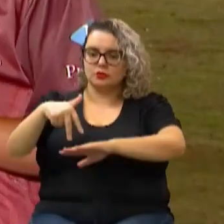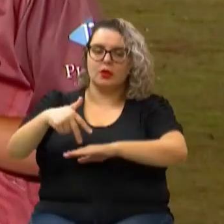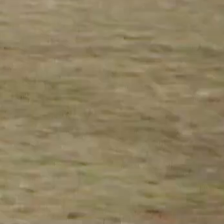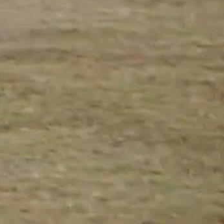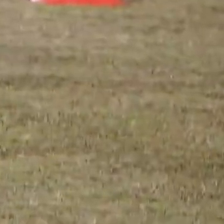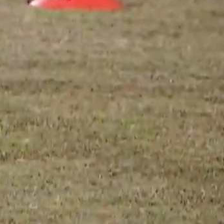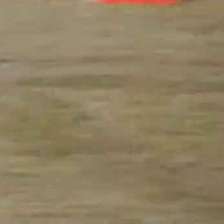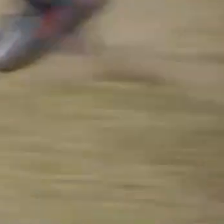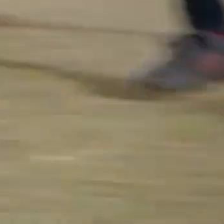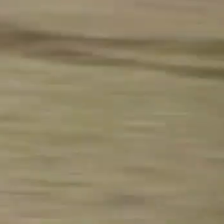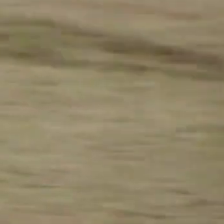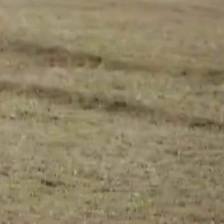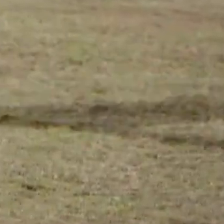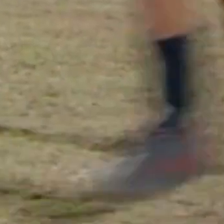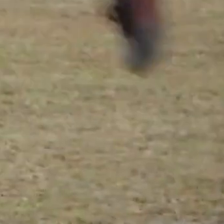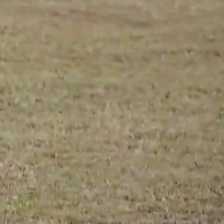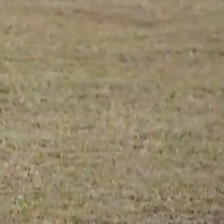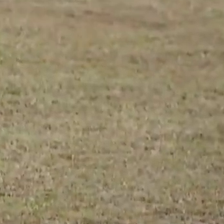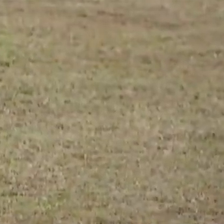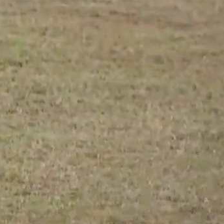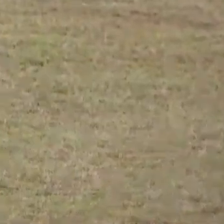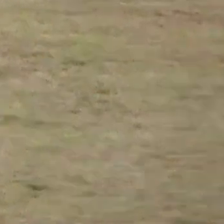o nosso lugar.